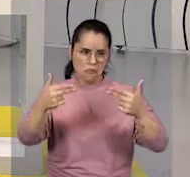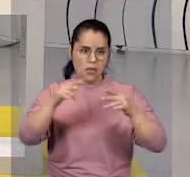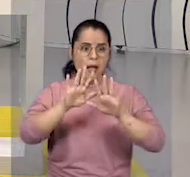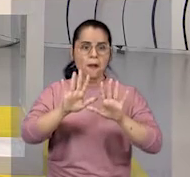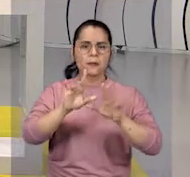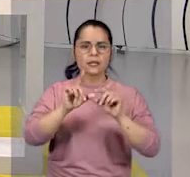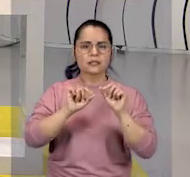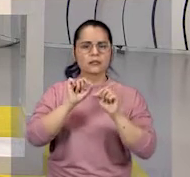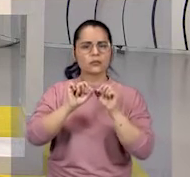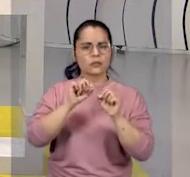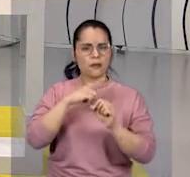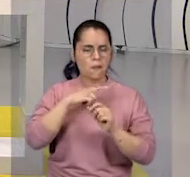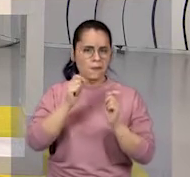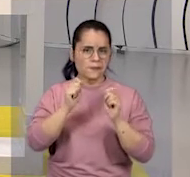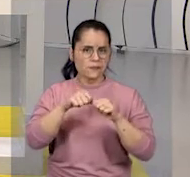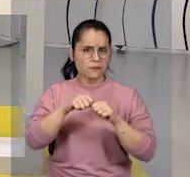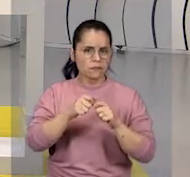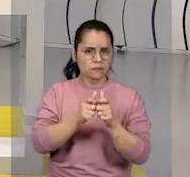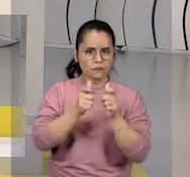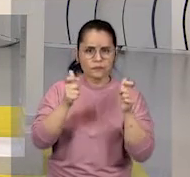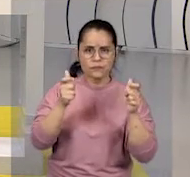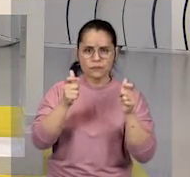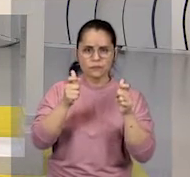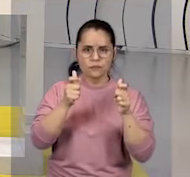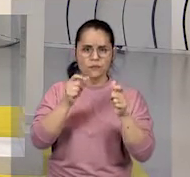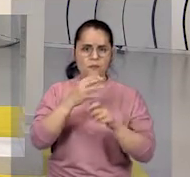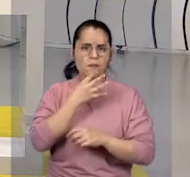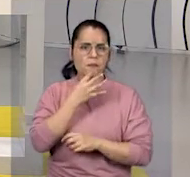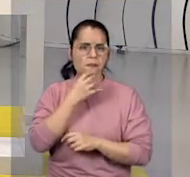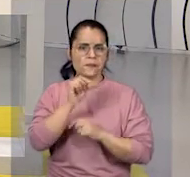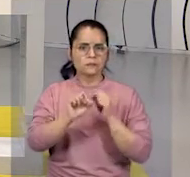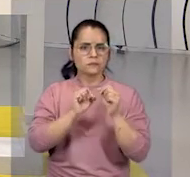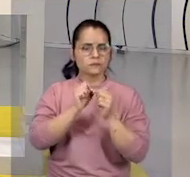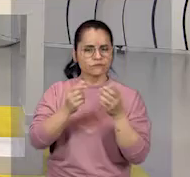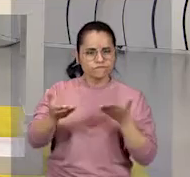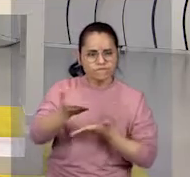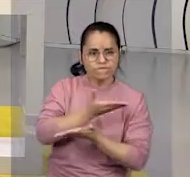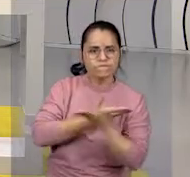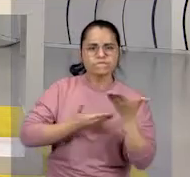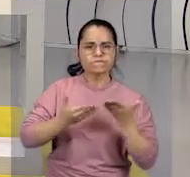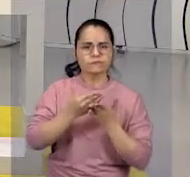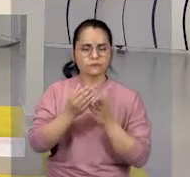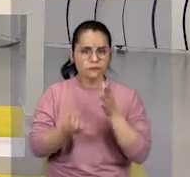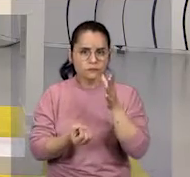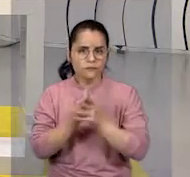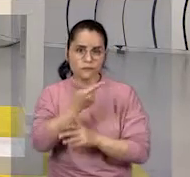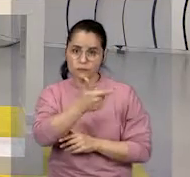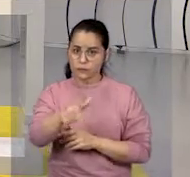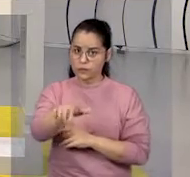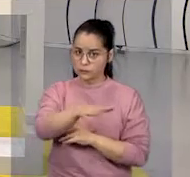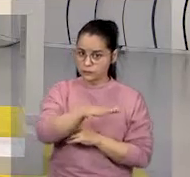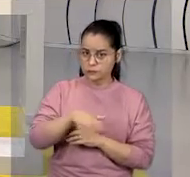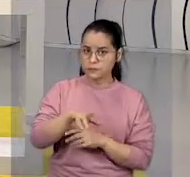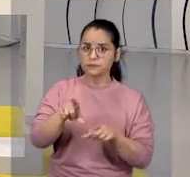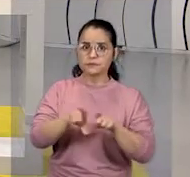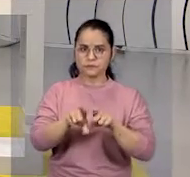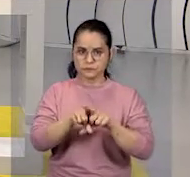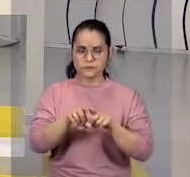vai ter uma possibilidade maior de conhecer, interagir e criar nas outras áreas.